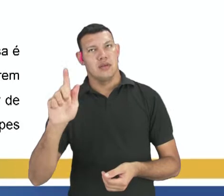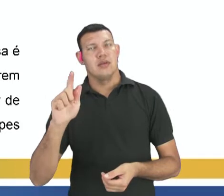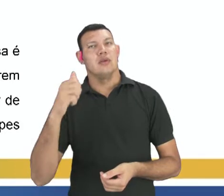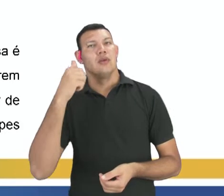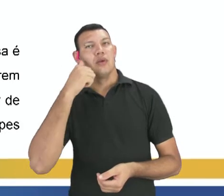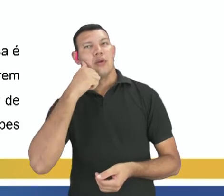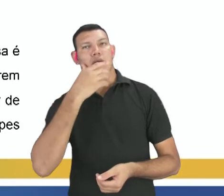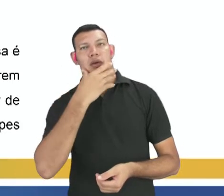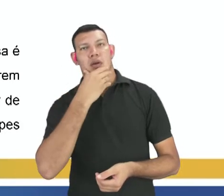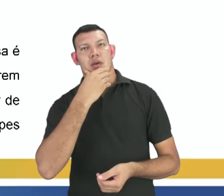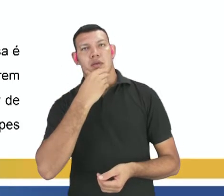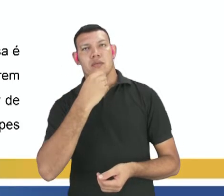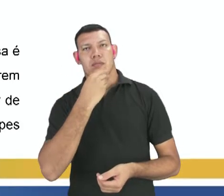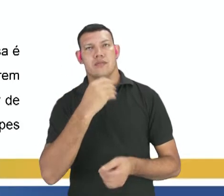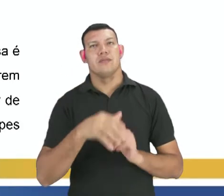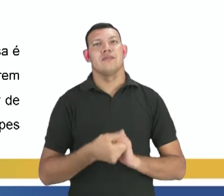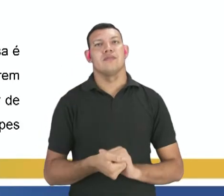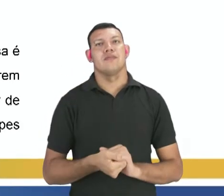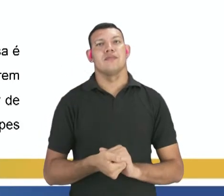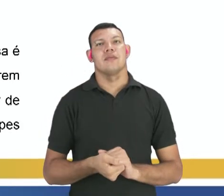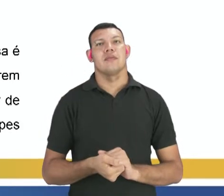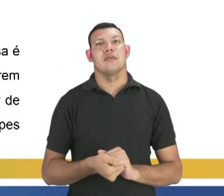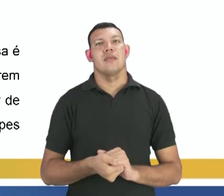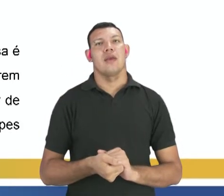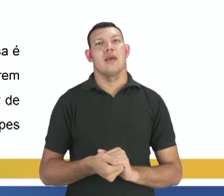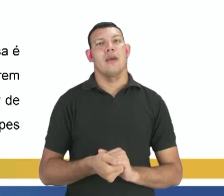homens e de 65 quilos e